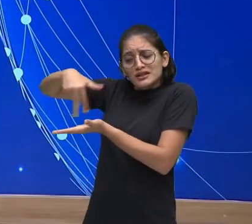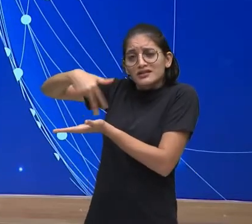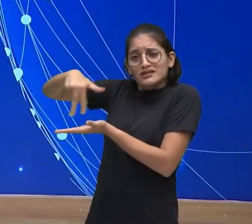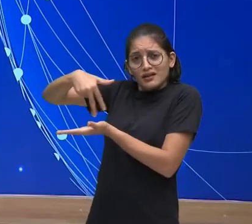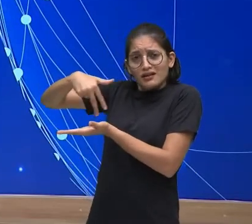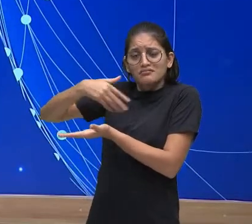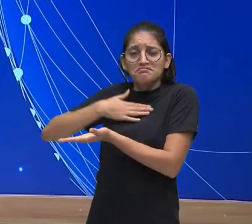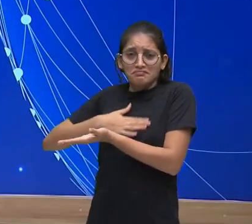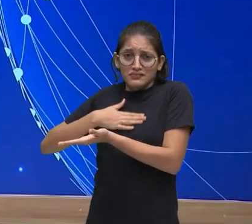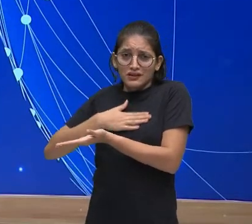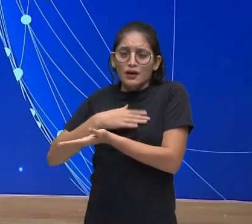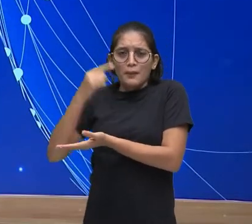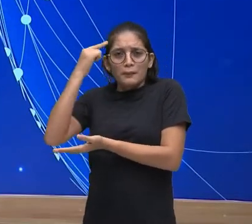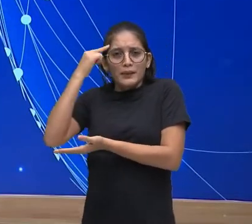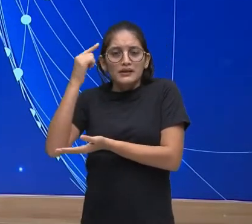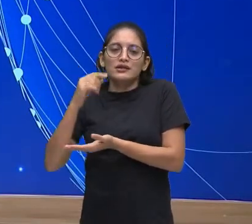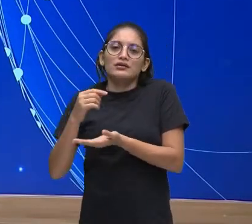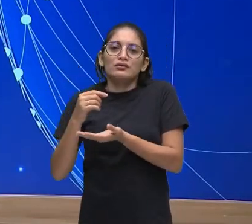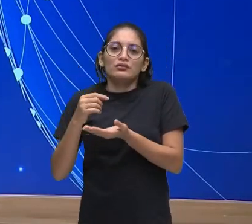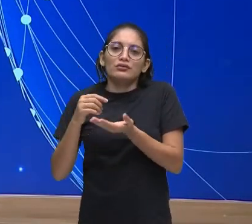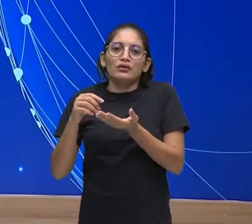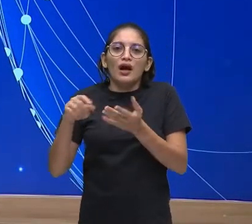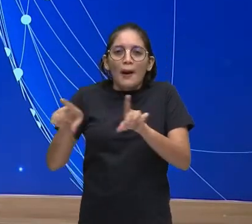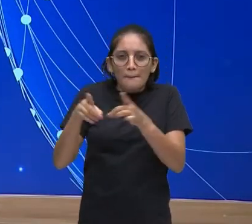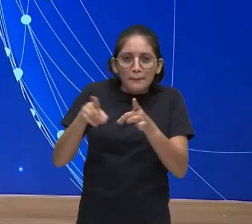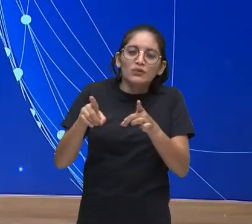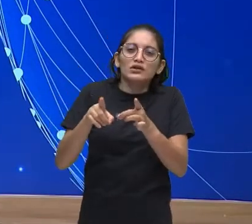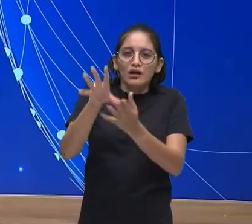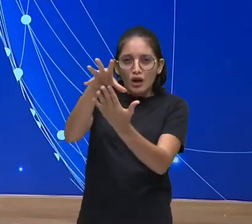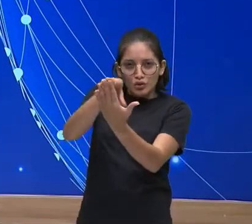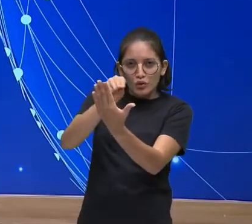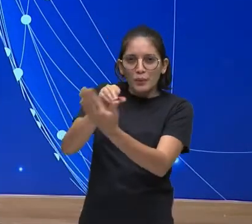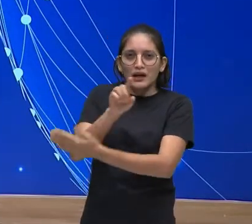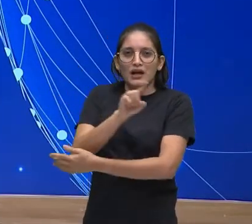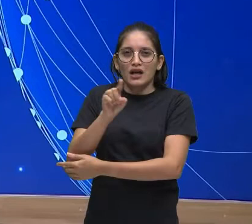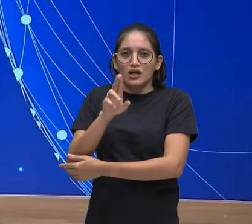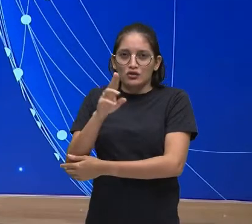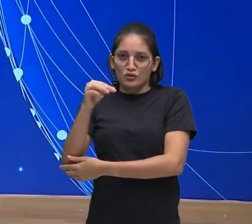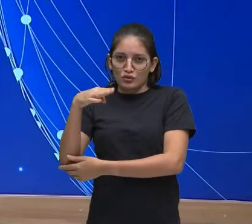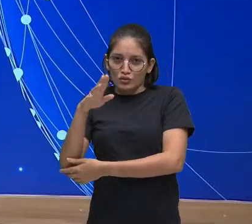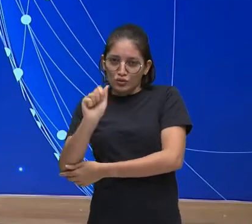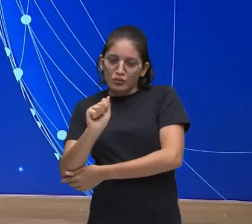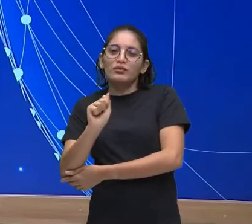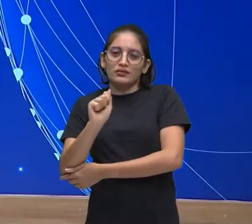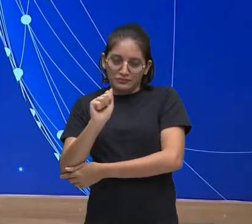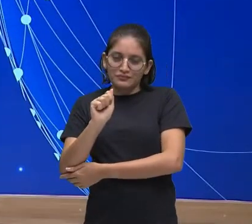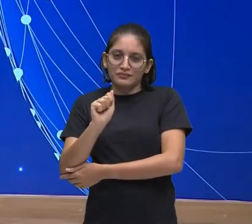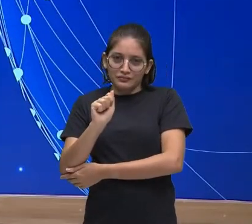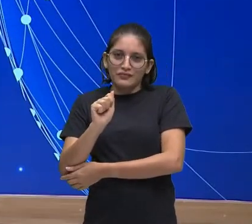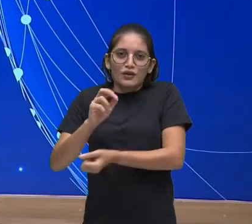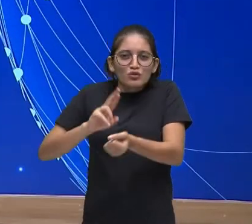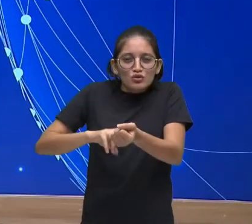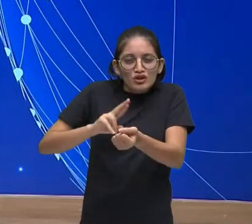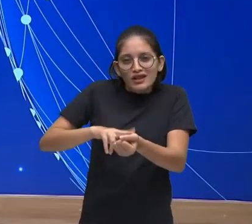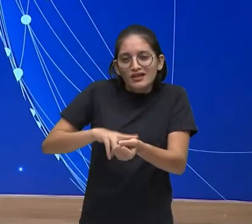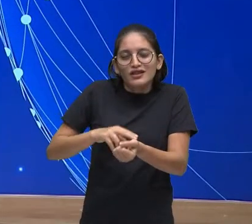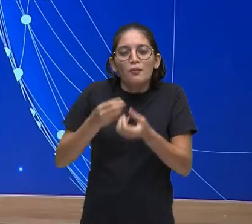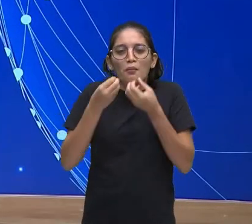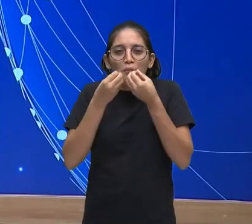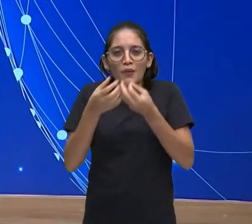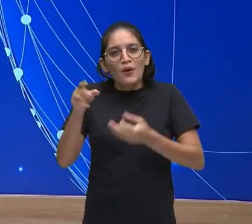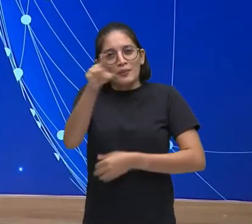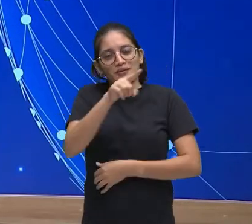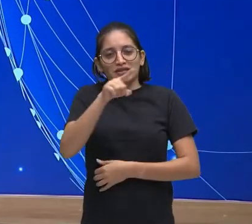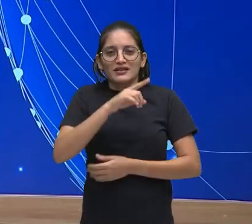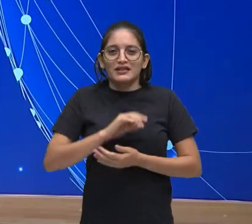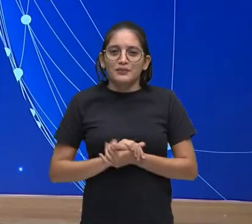gosta de dançar, pensa numa zumba, numa atividade mais dançante, mais ritmos ali, algo que seja agradável para